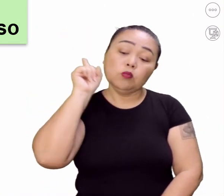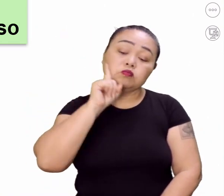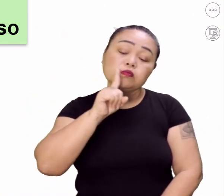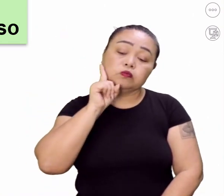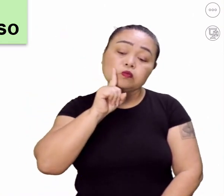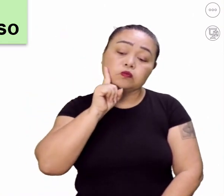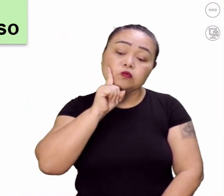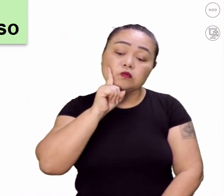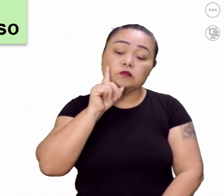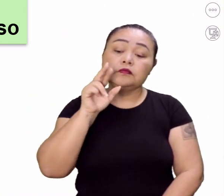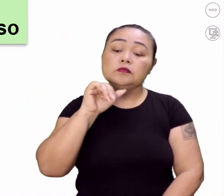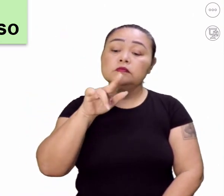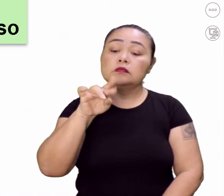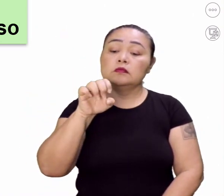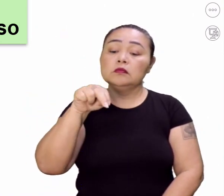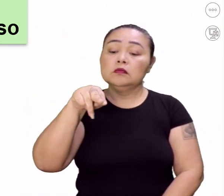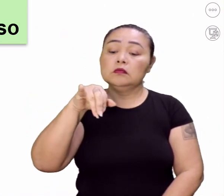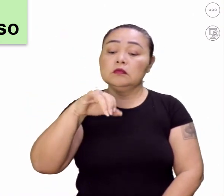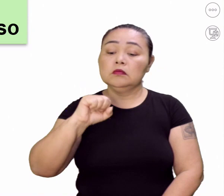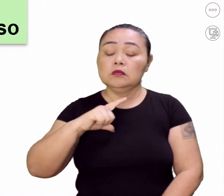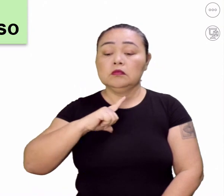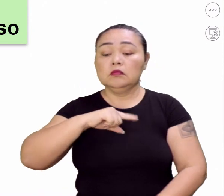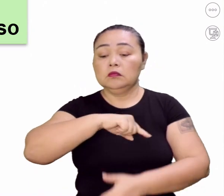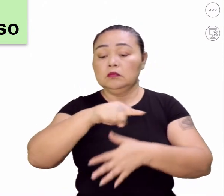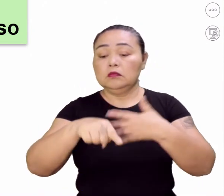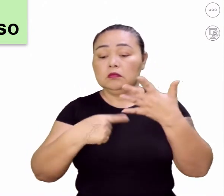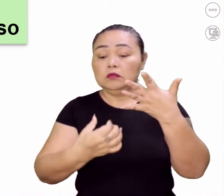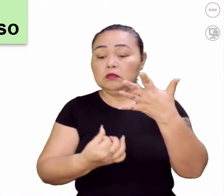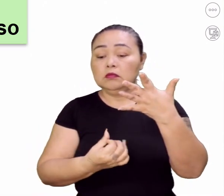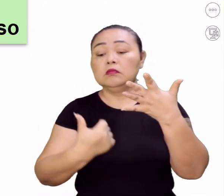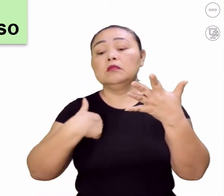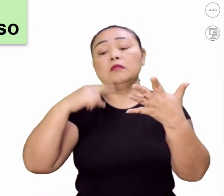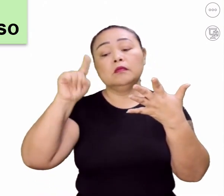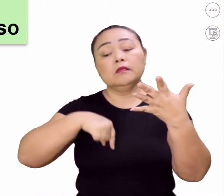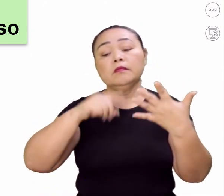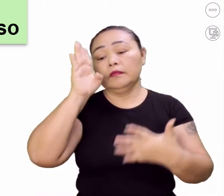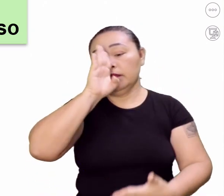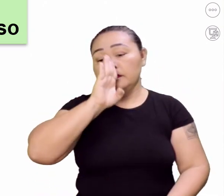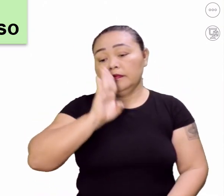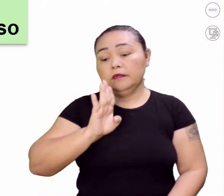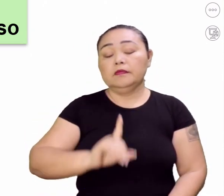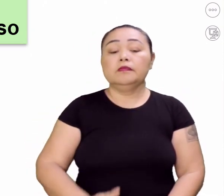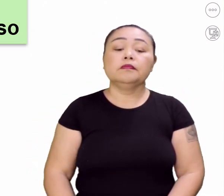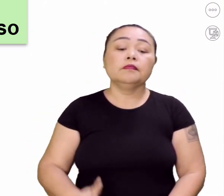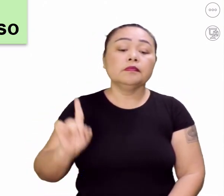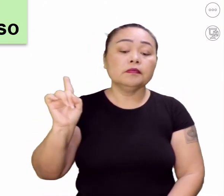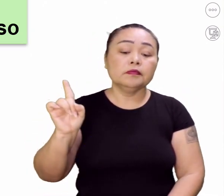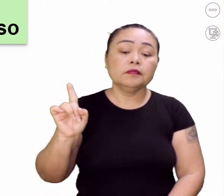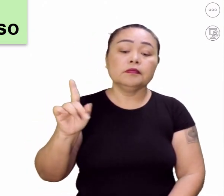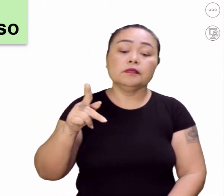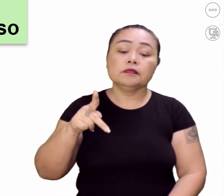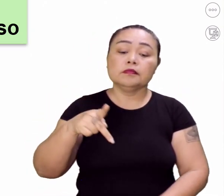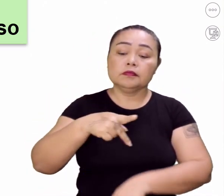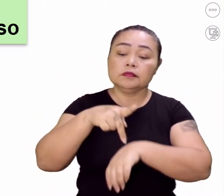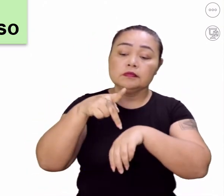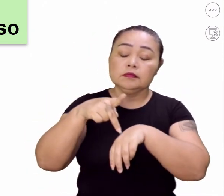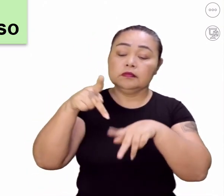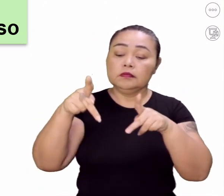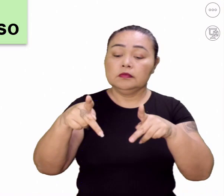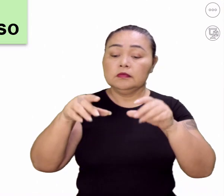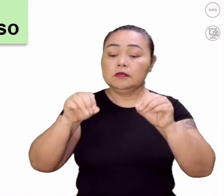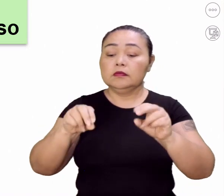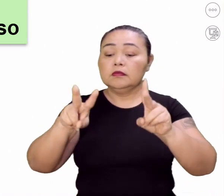Unidos, Indonésia, Paquistão e o Brasil. E o país povoado, né, que está relacionado à questão da